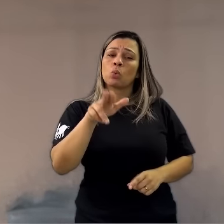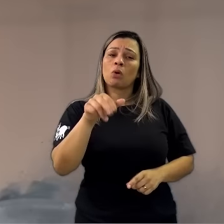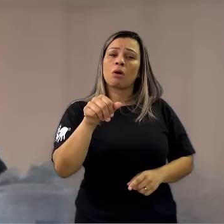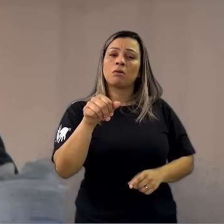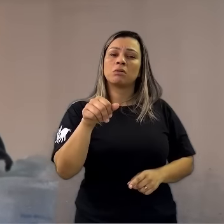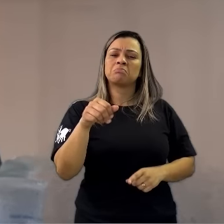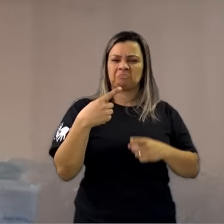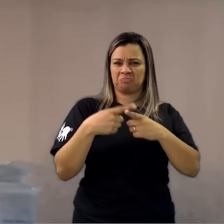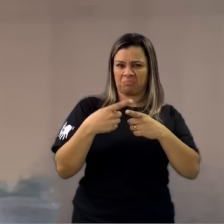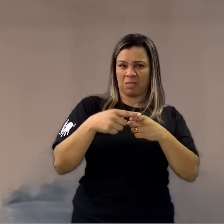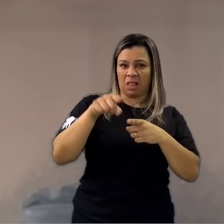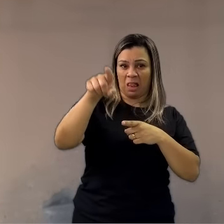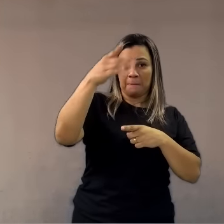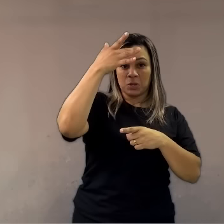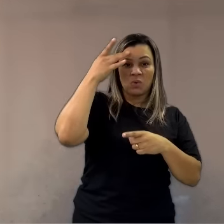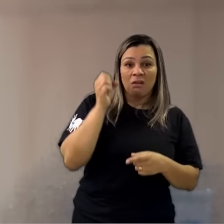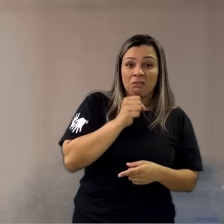Deus aqui